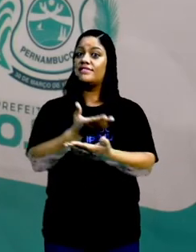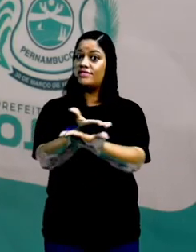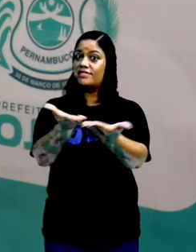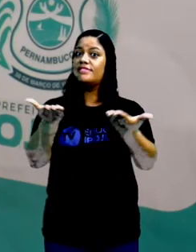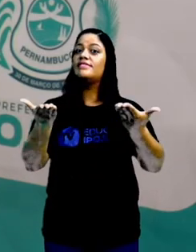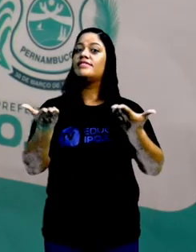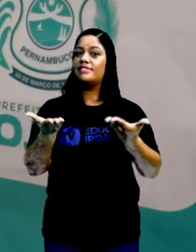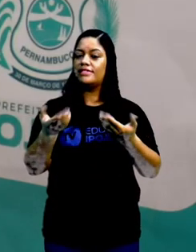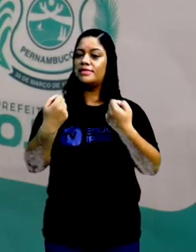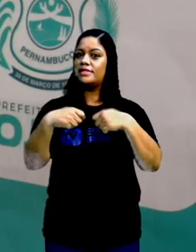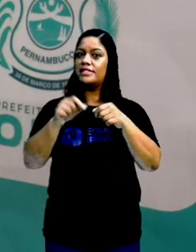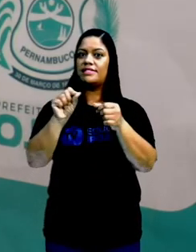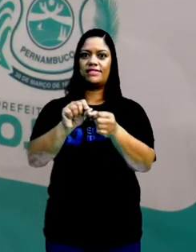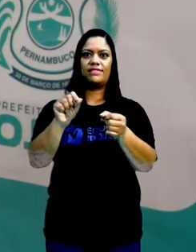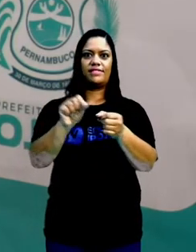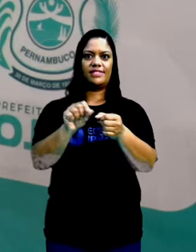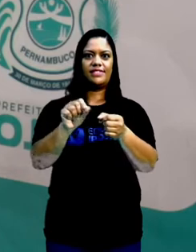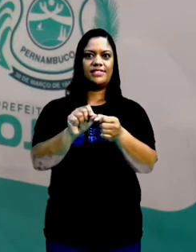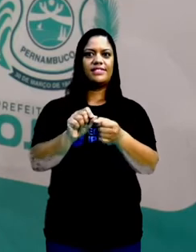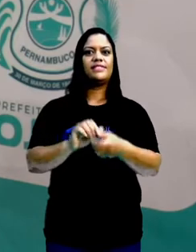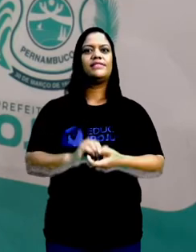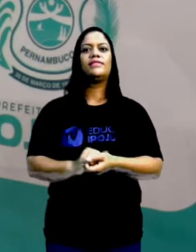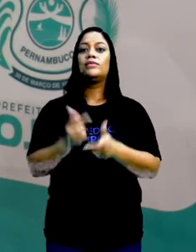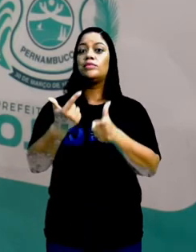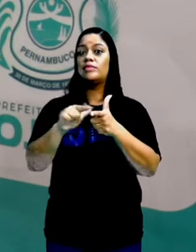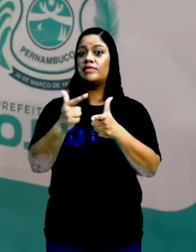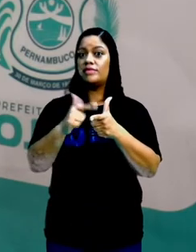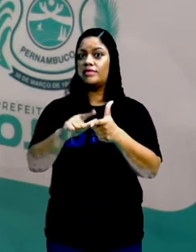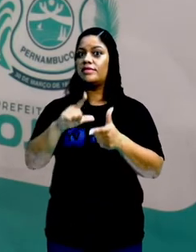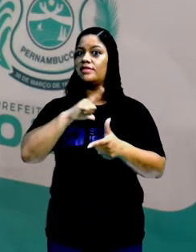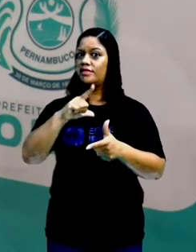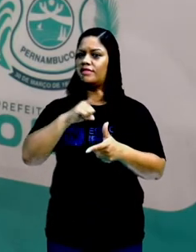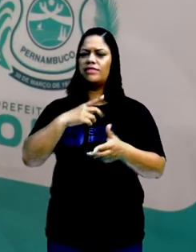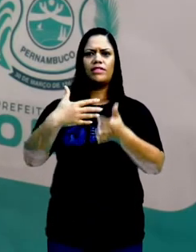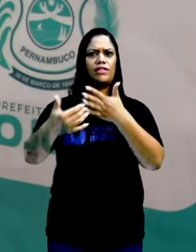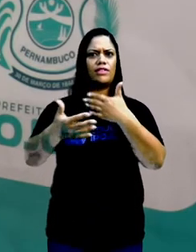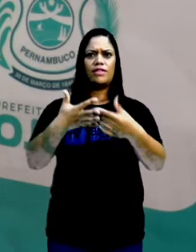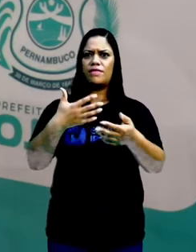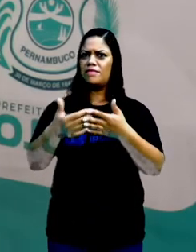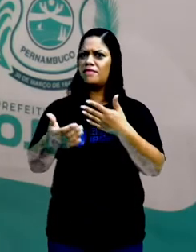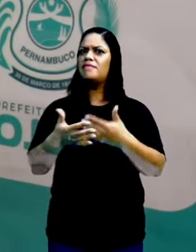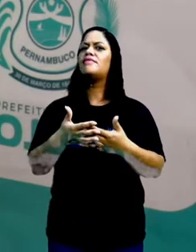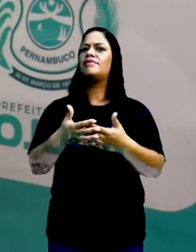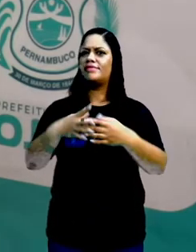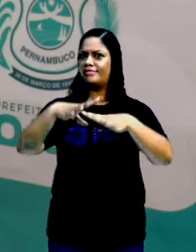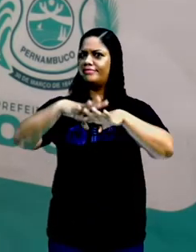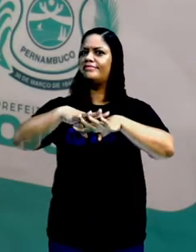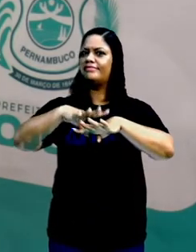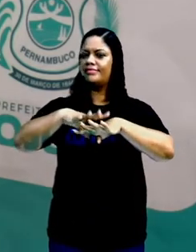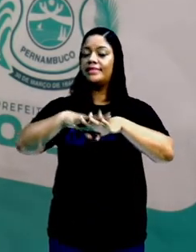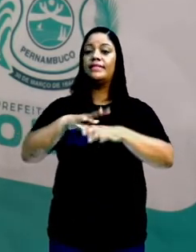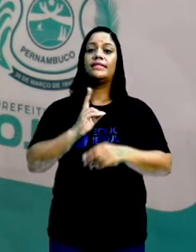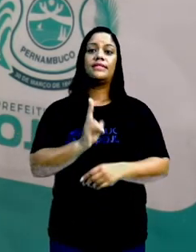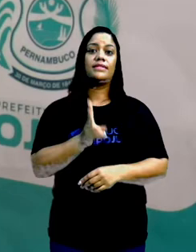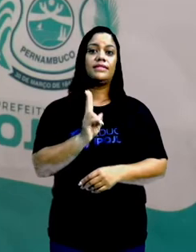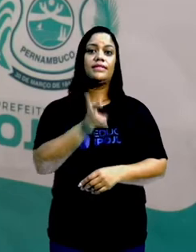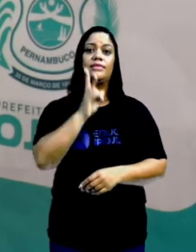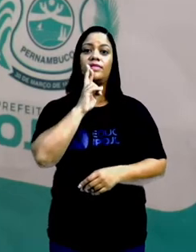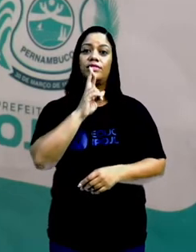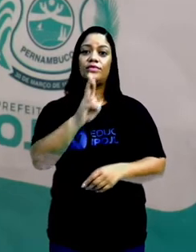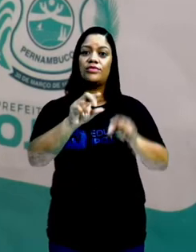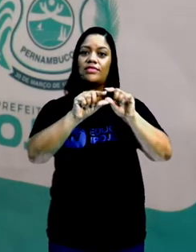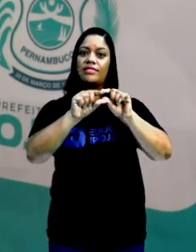devem responder uma situação, problema envolvendo qualquer operação. Sempre colocar a